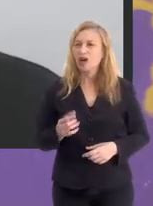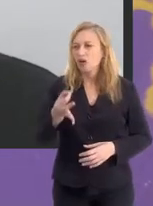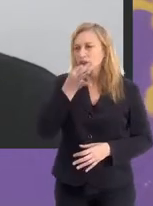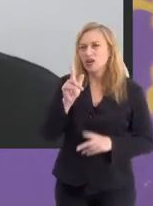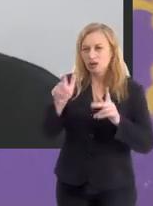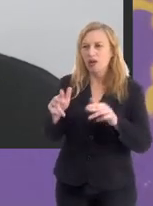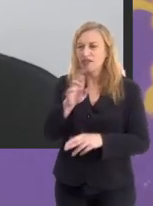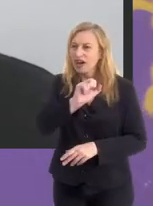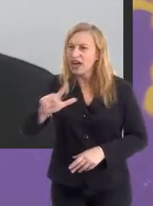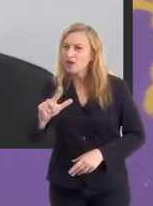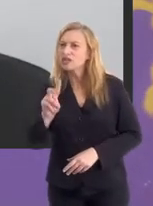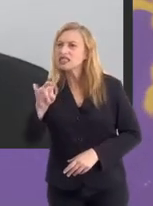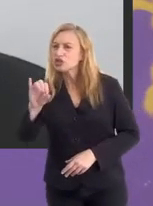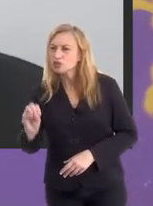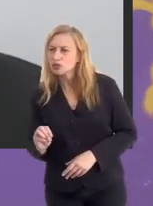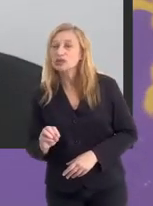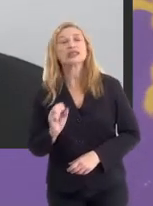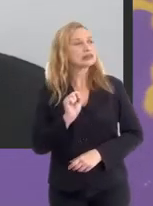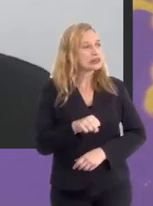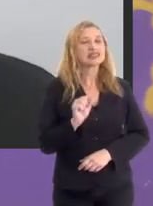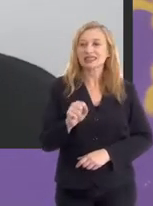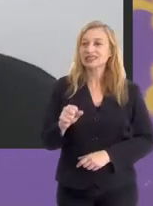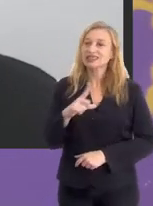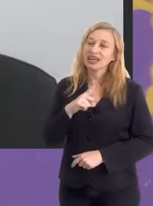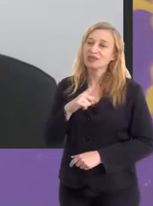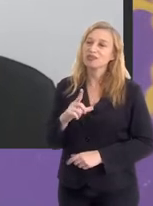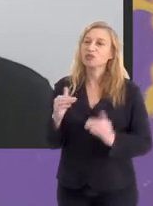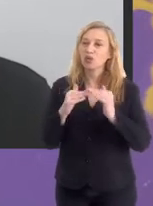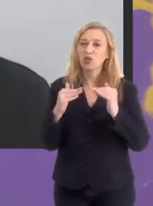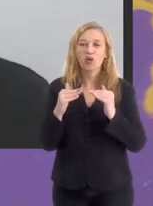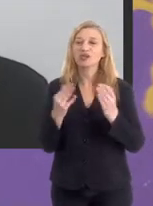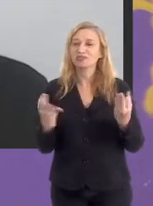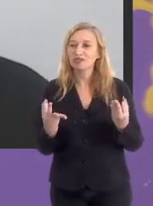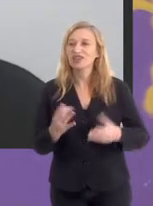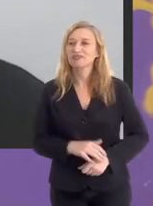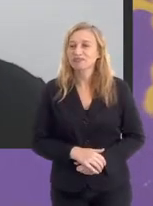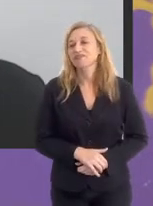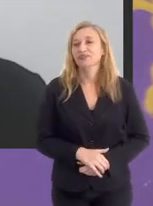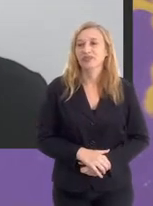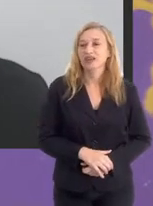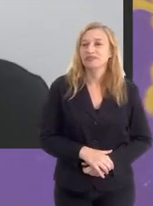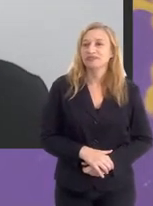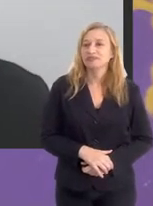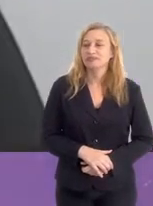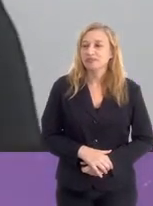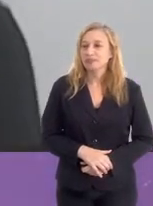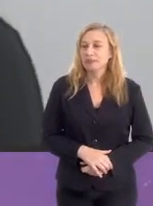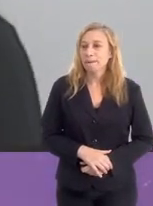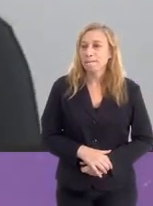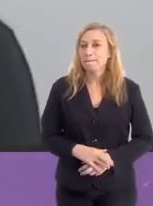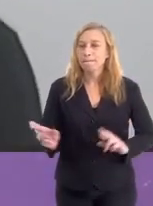você tem a mesma opinião do Rafael filho nessa situação sim sim tem logo concordo plenamente e